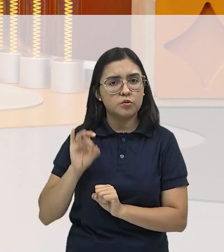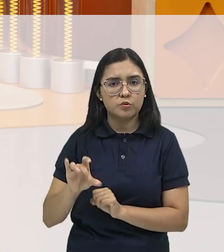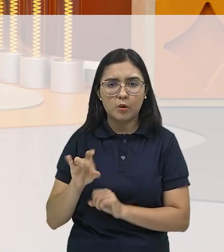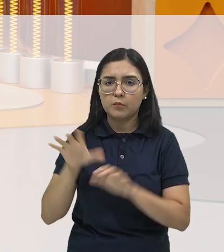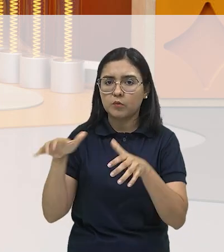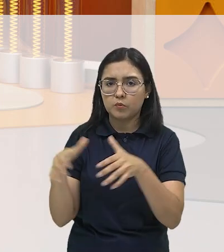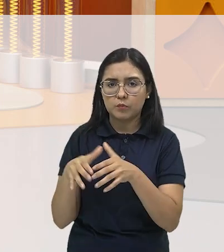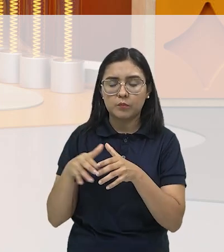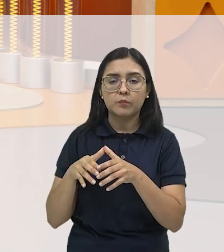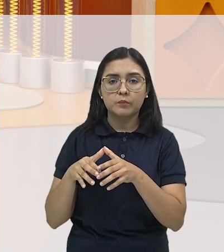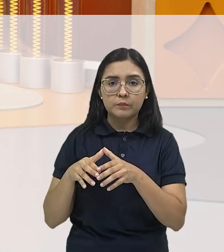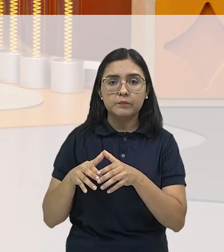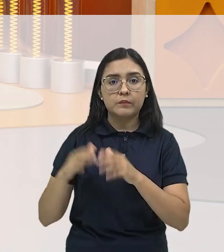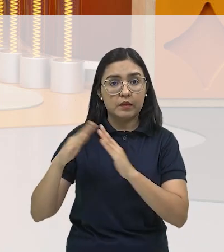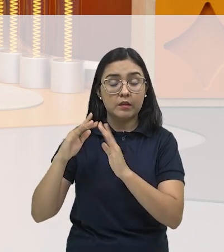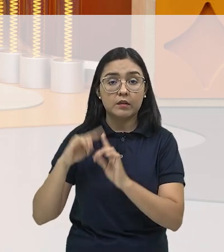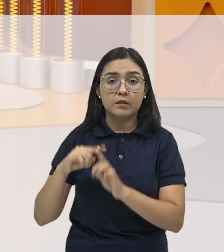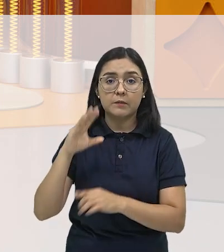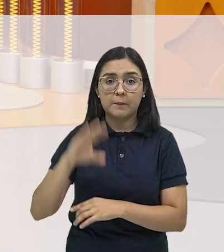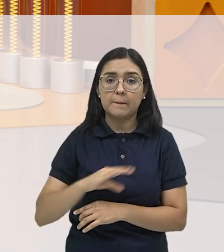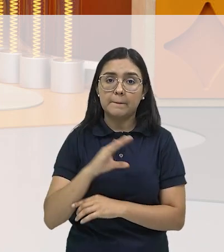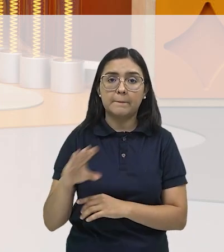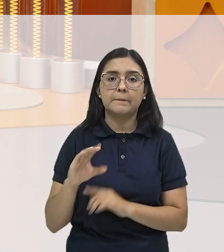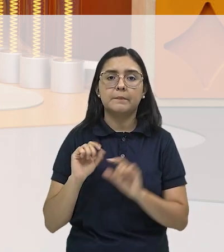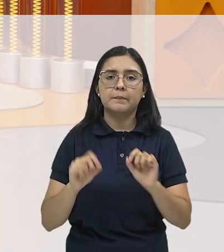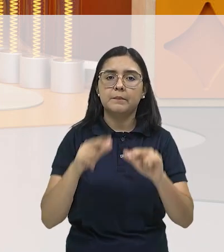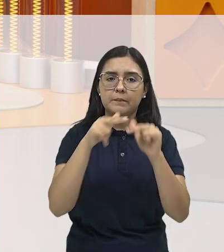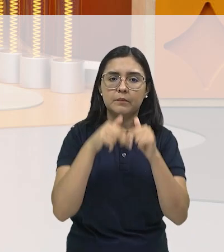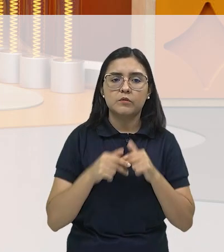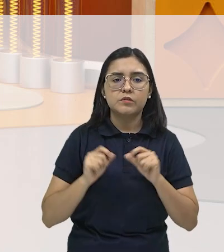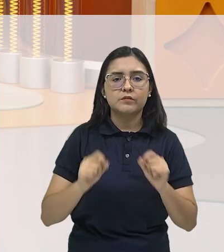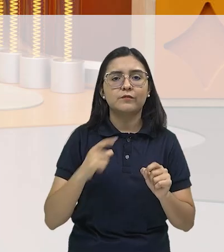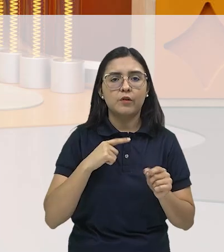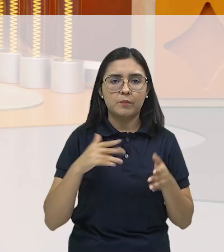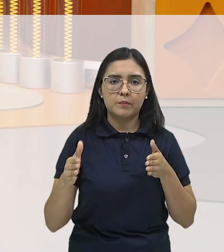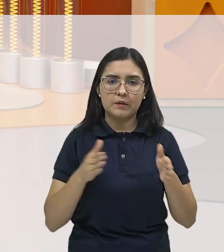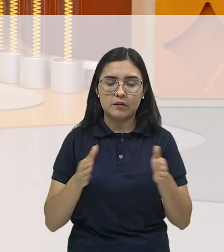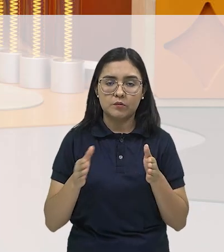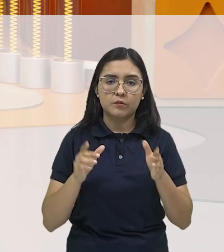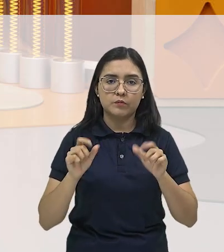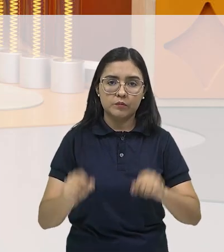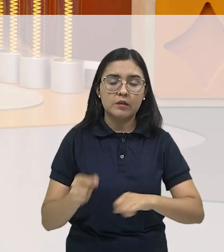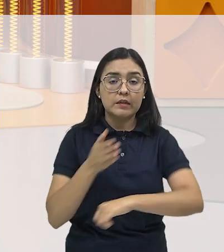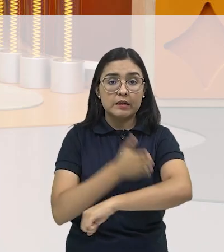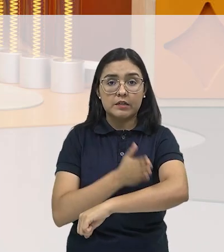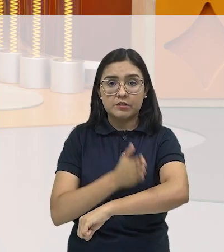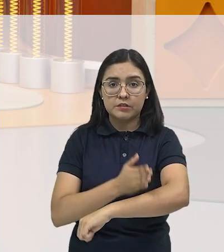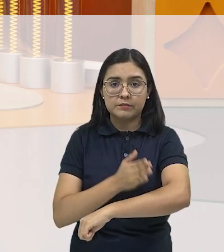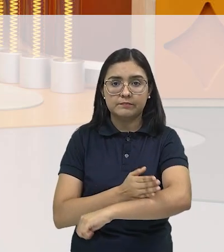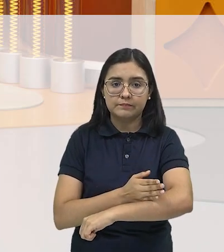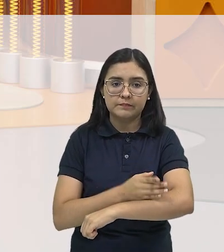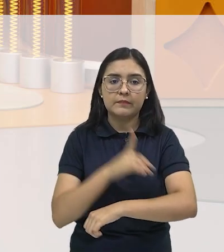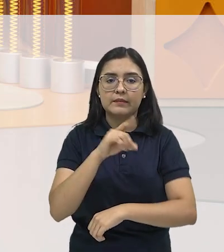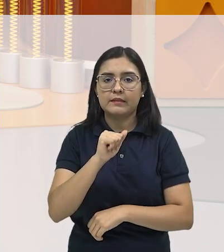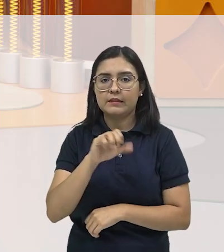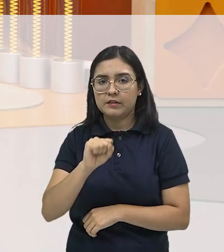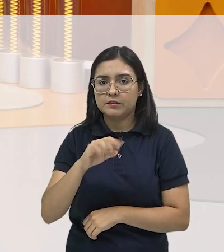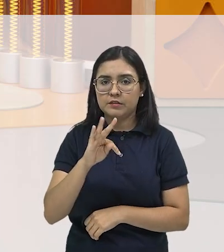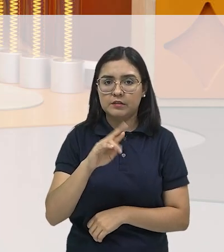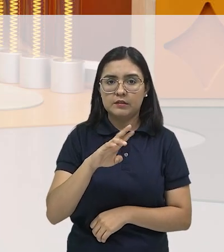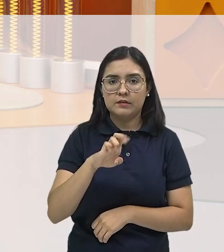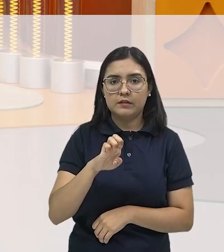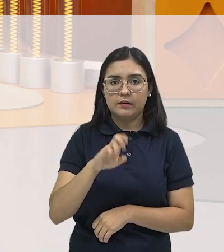ela. Por isso, foi chamada de quê? De Idade das Trevas. Então, a vida das pessoas naquele momento, ela